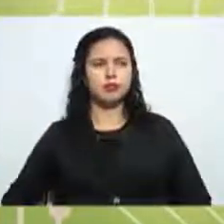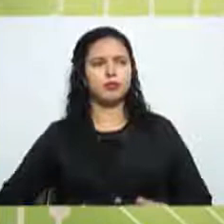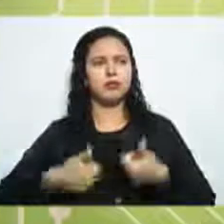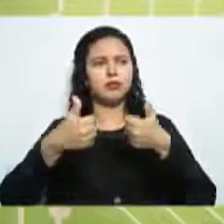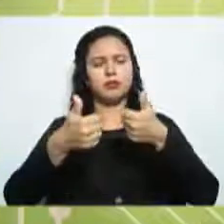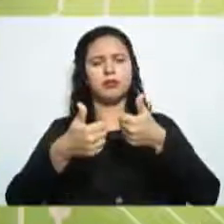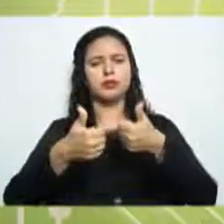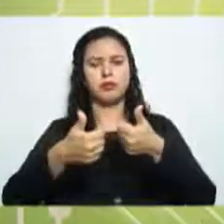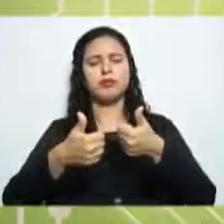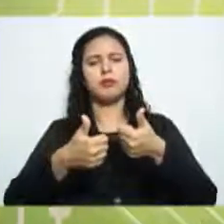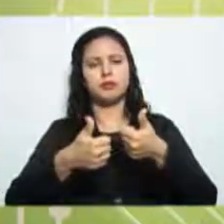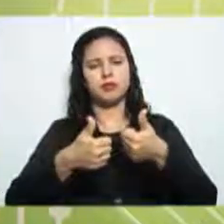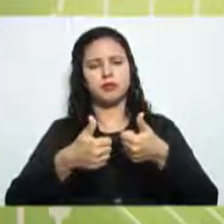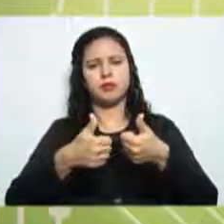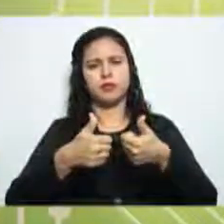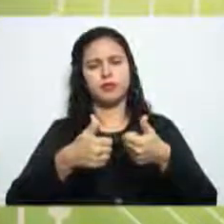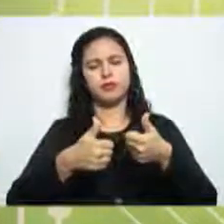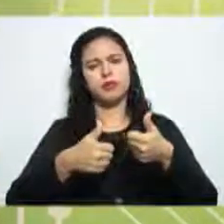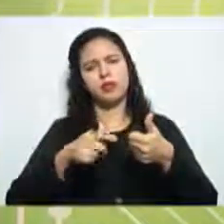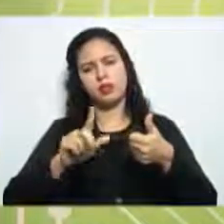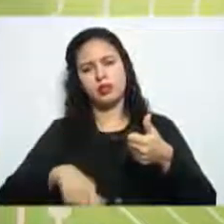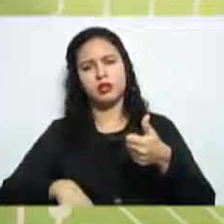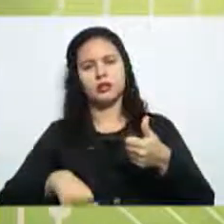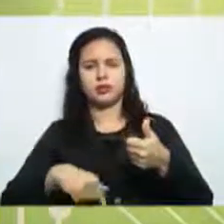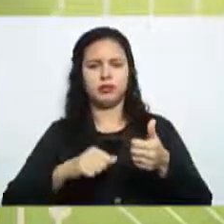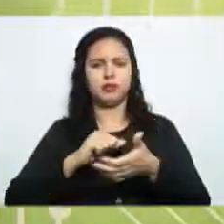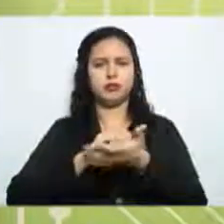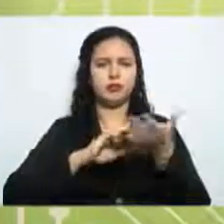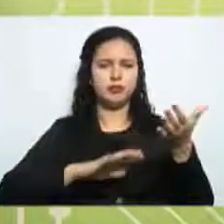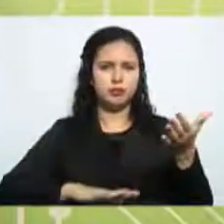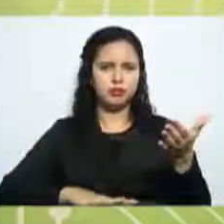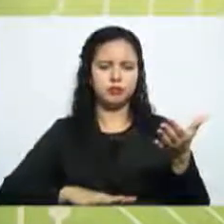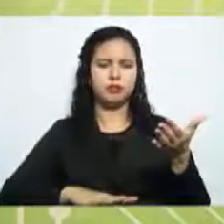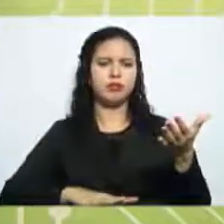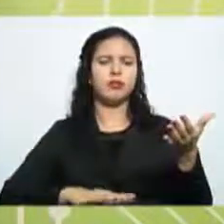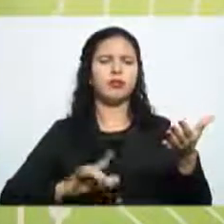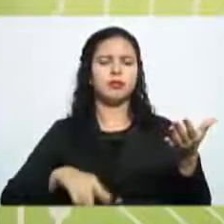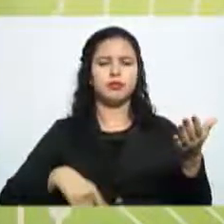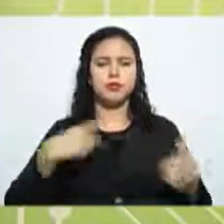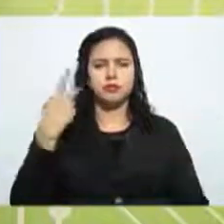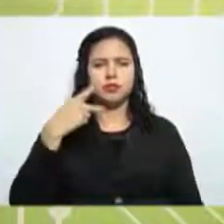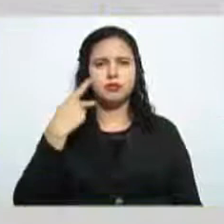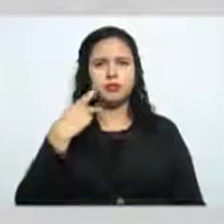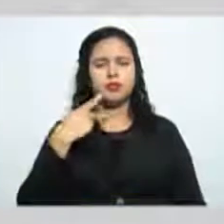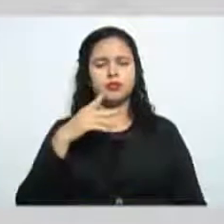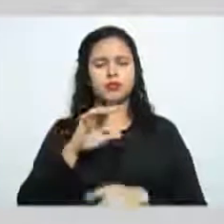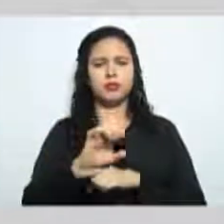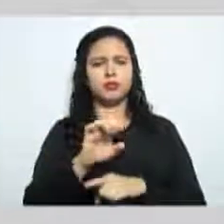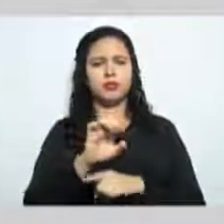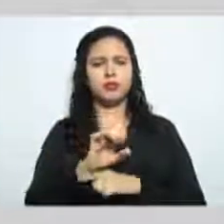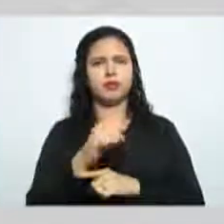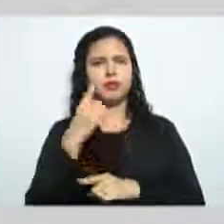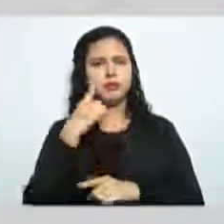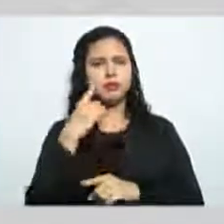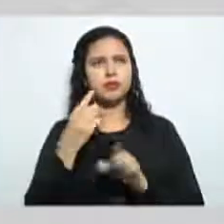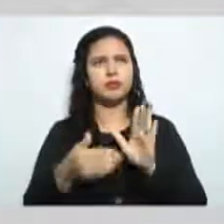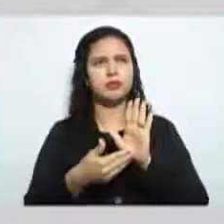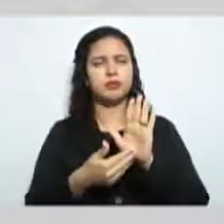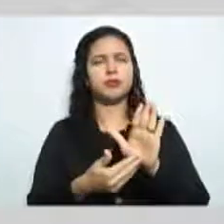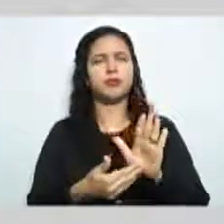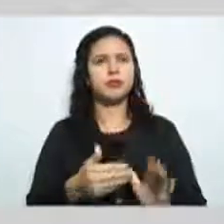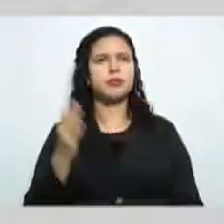novamente essa parte da nossa atividade, da nossa função pública, política do nosso Estado. Como a gente vê no nosso slide, a questão